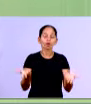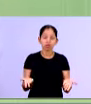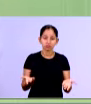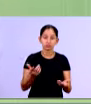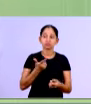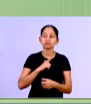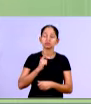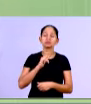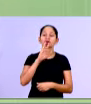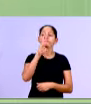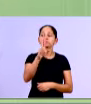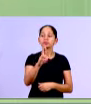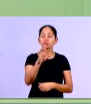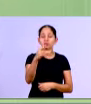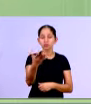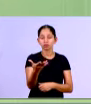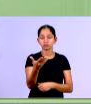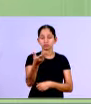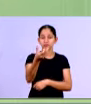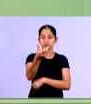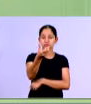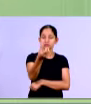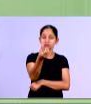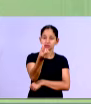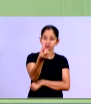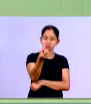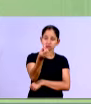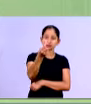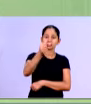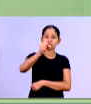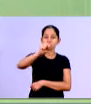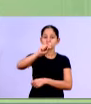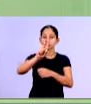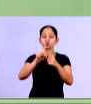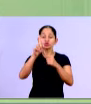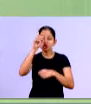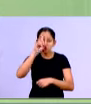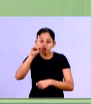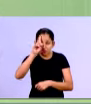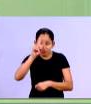uma resposta de 68 dias.